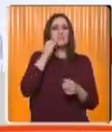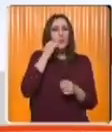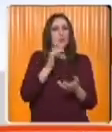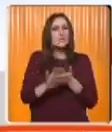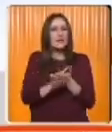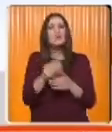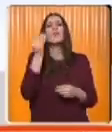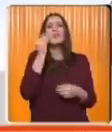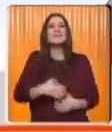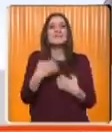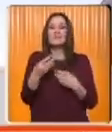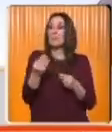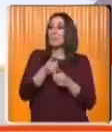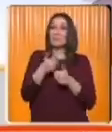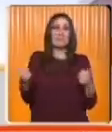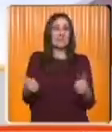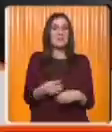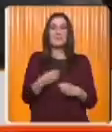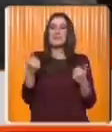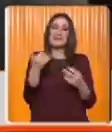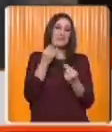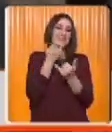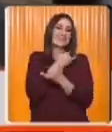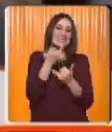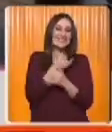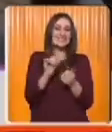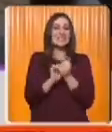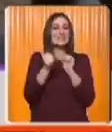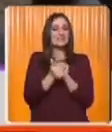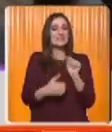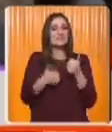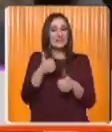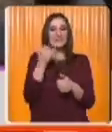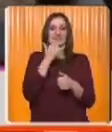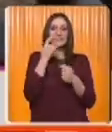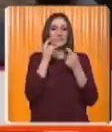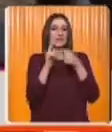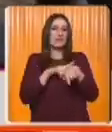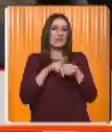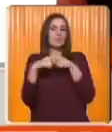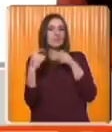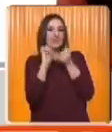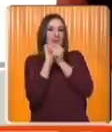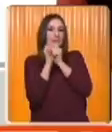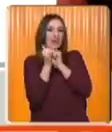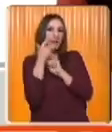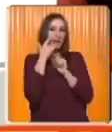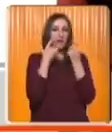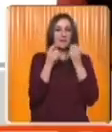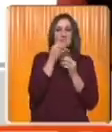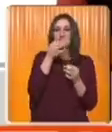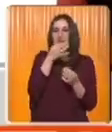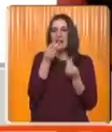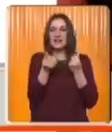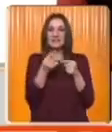que se sente? Muito bem. Muito bem. Estou muito bem, estou muito feliz. E adaptou-se bem aos dentes? Porque, entretanto, há sempre um período em que também temos que nos adaptar em termos de